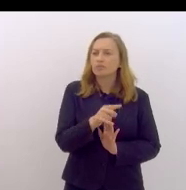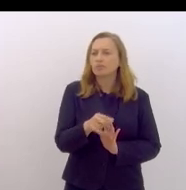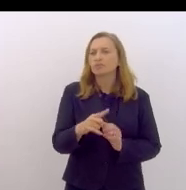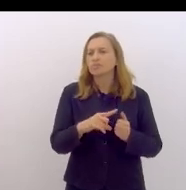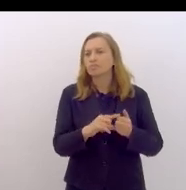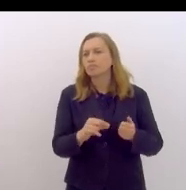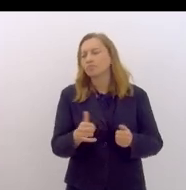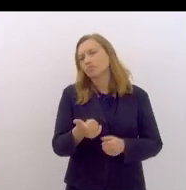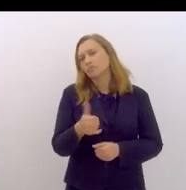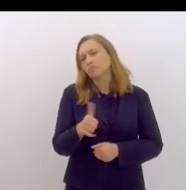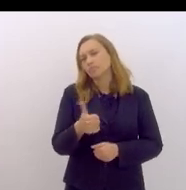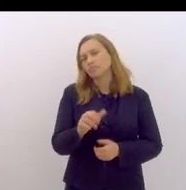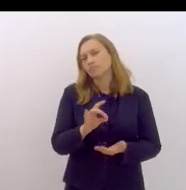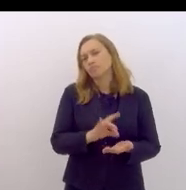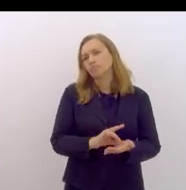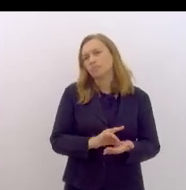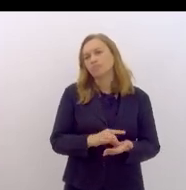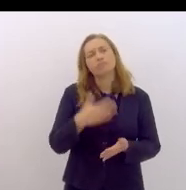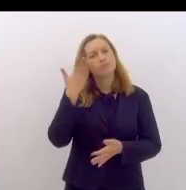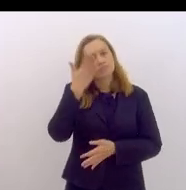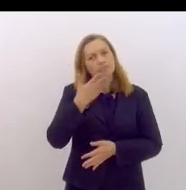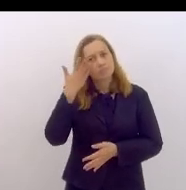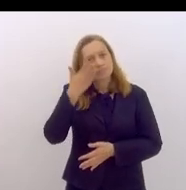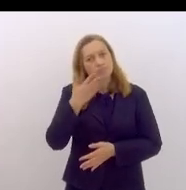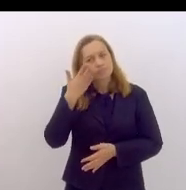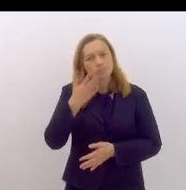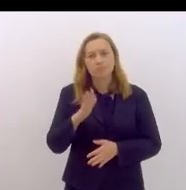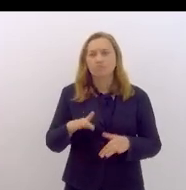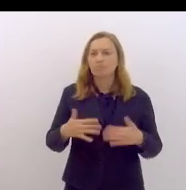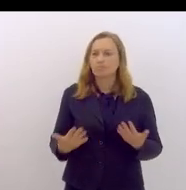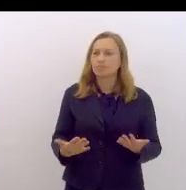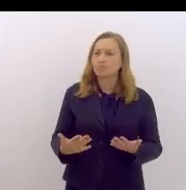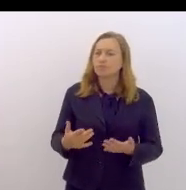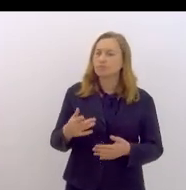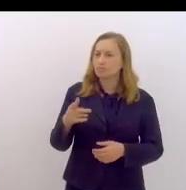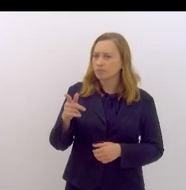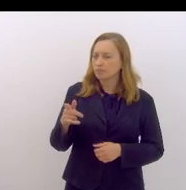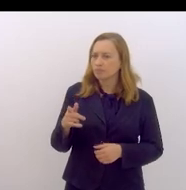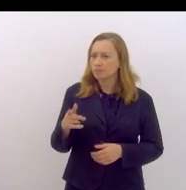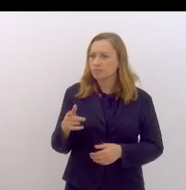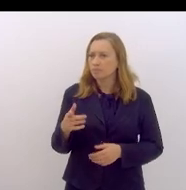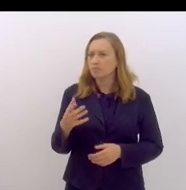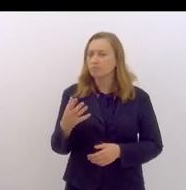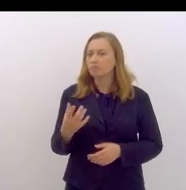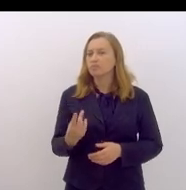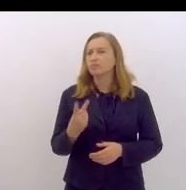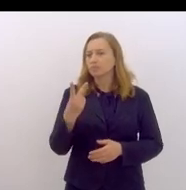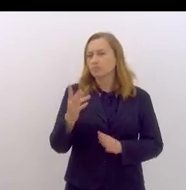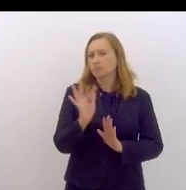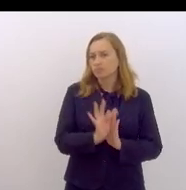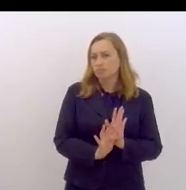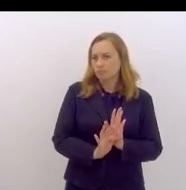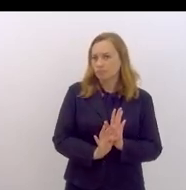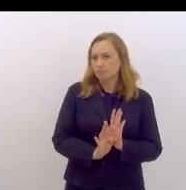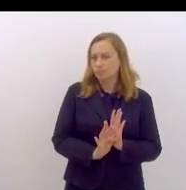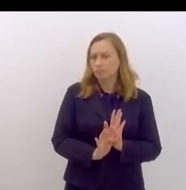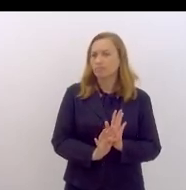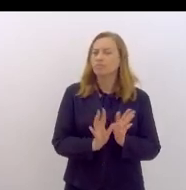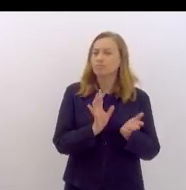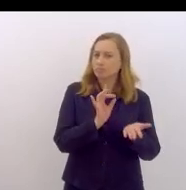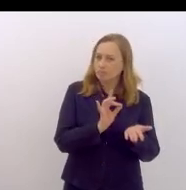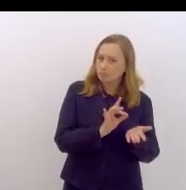artigo 11 original da mensagem. Quando Vossa Excelência hoje faz alusão a dois textos, um original e outro